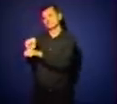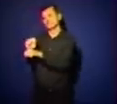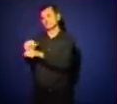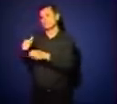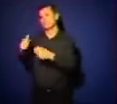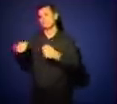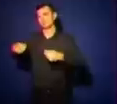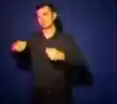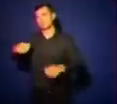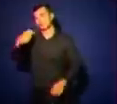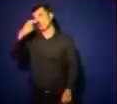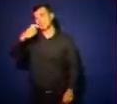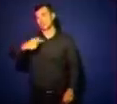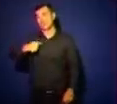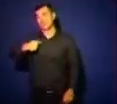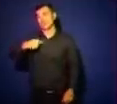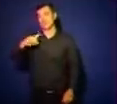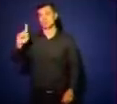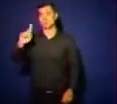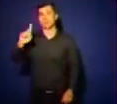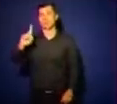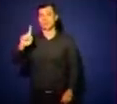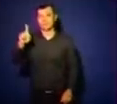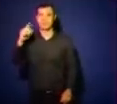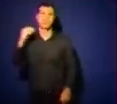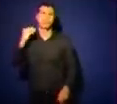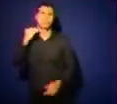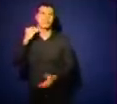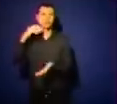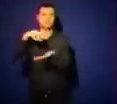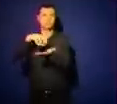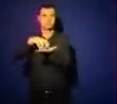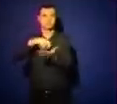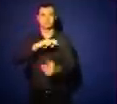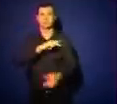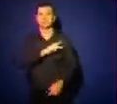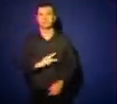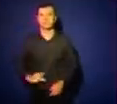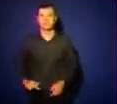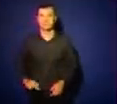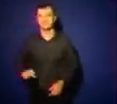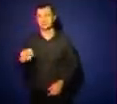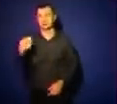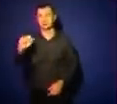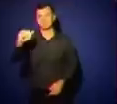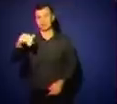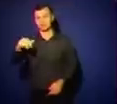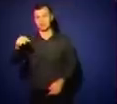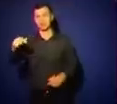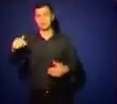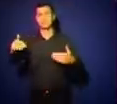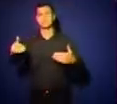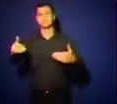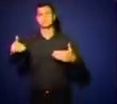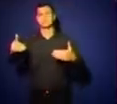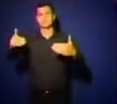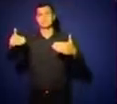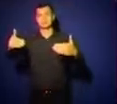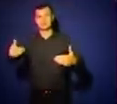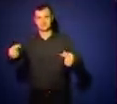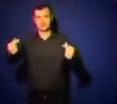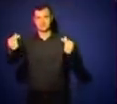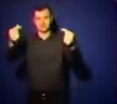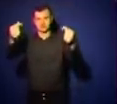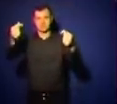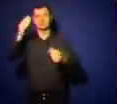porque não sou o banco o banco central o presidente do é o ministro da fazenda é o Banco Central